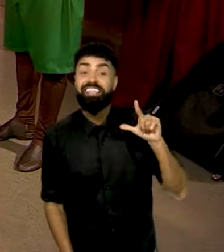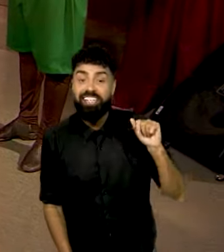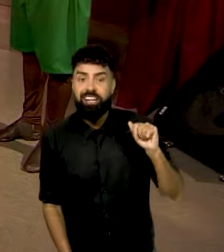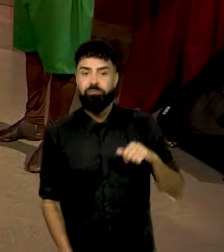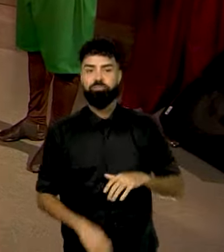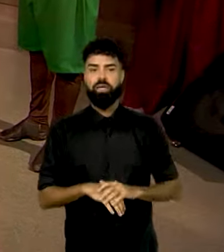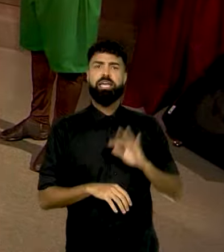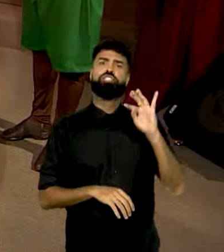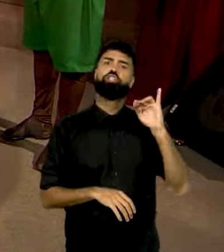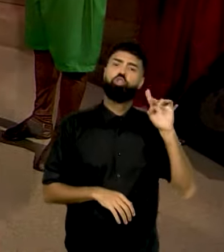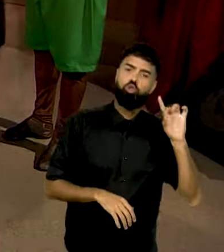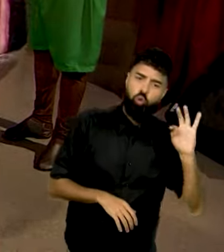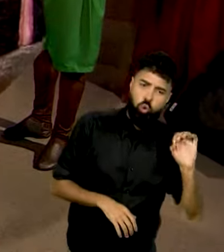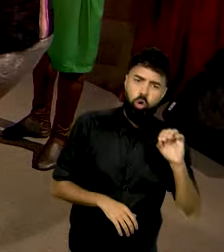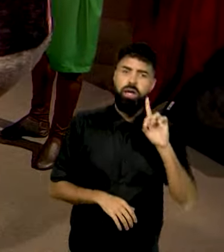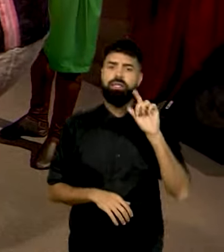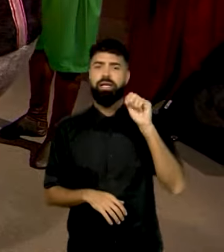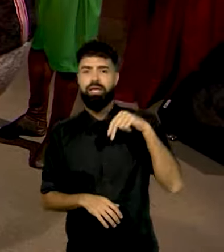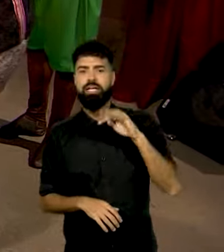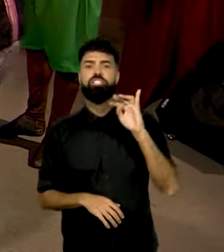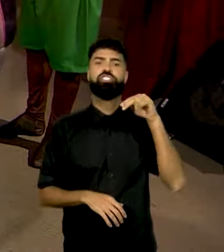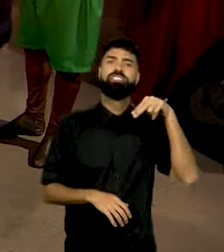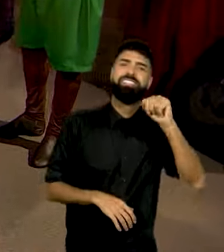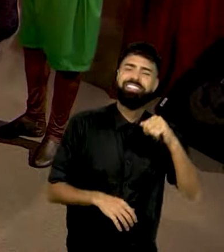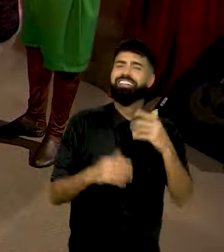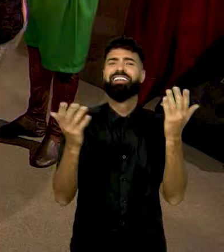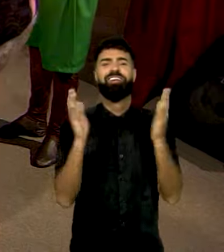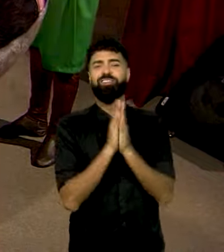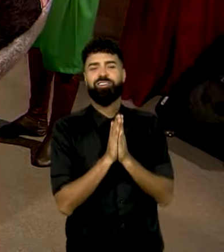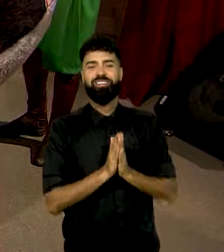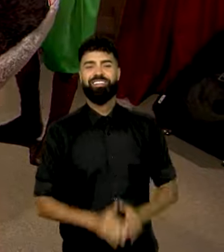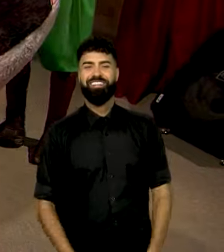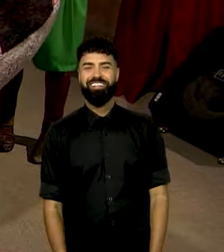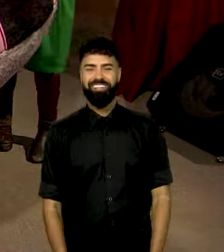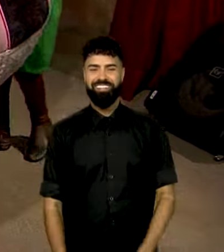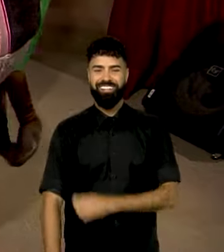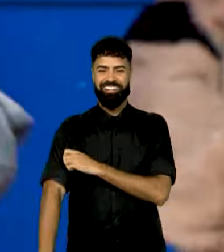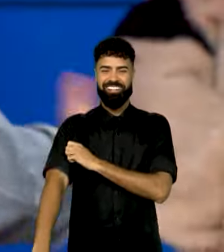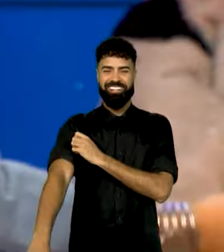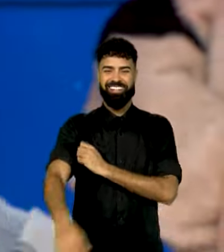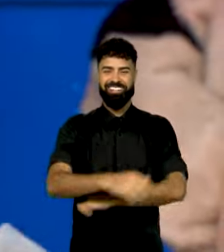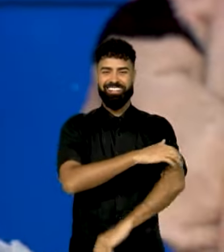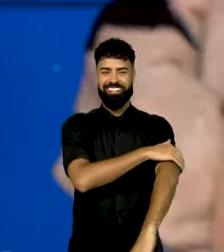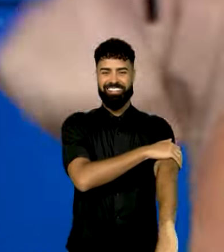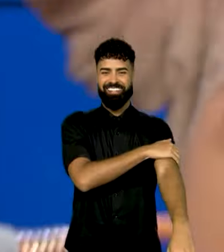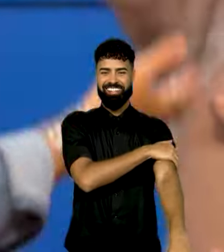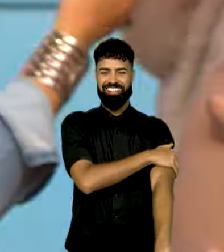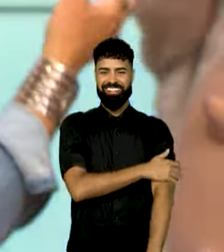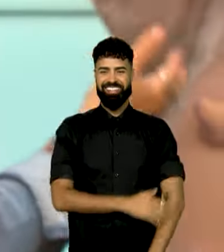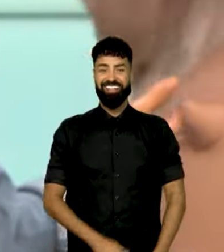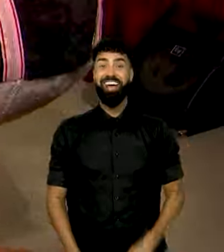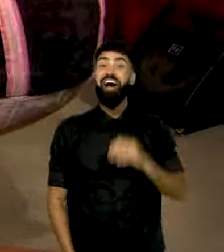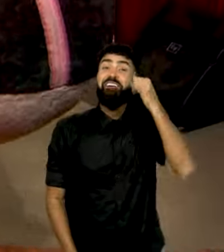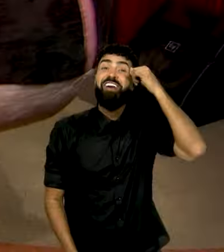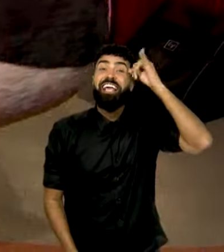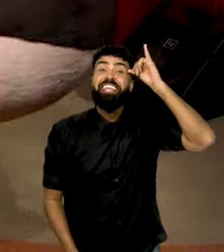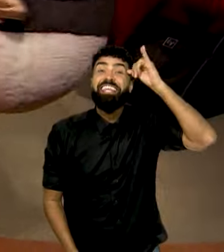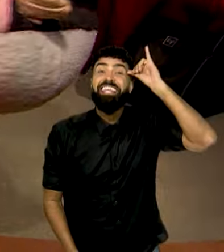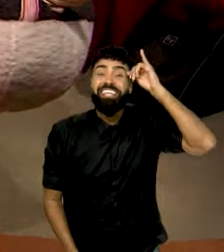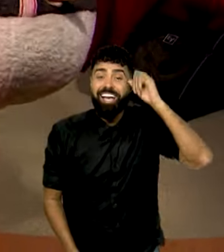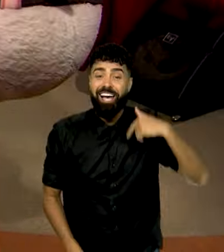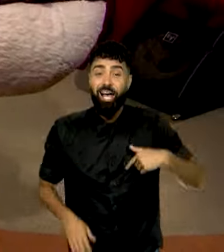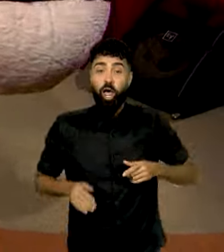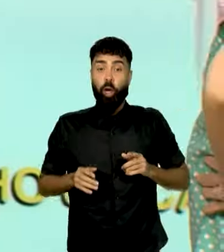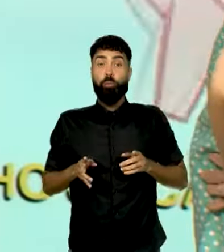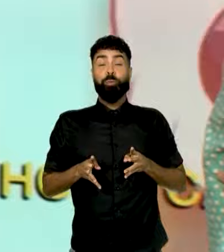Vamos, Tito Dan! Tina! Ai, Tito! Ai! A vaquinha com as